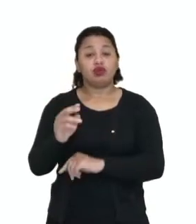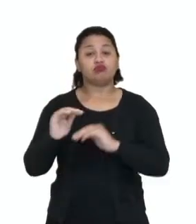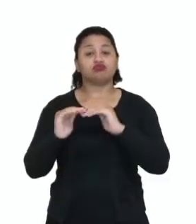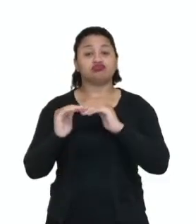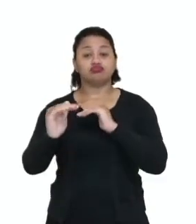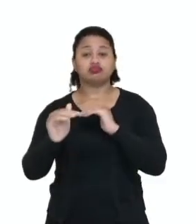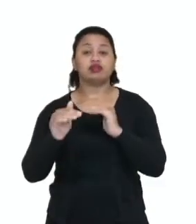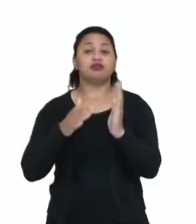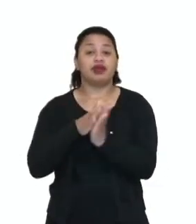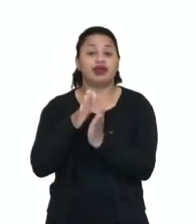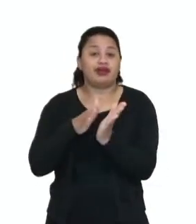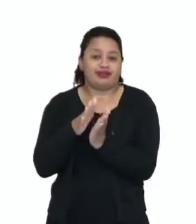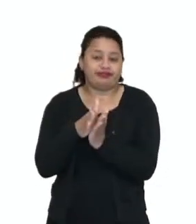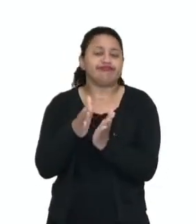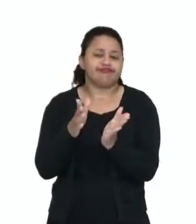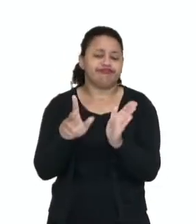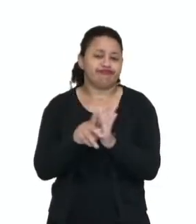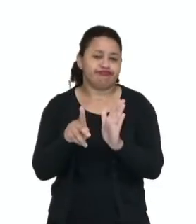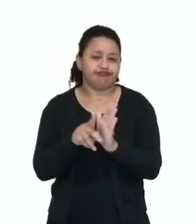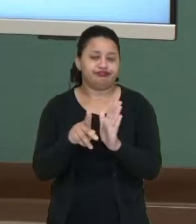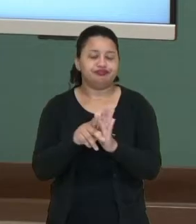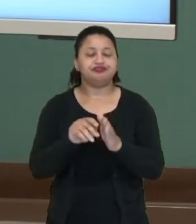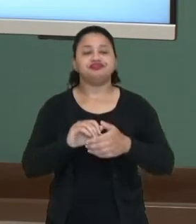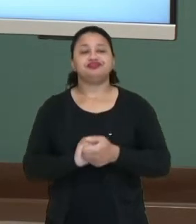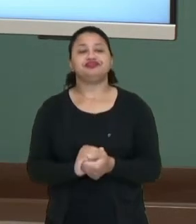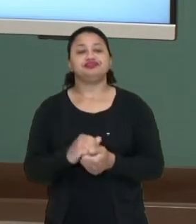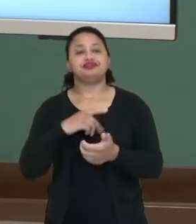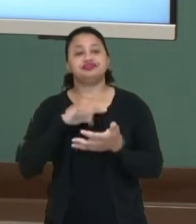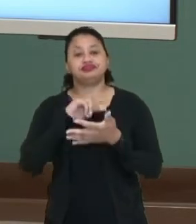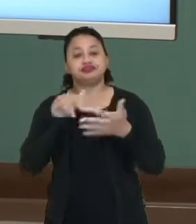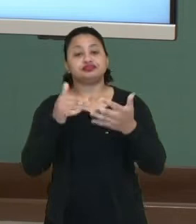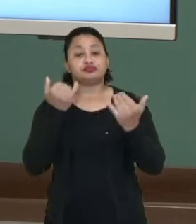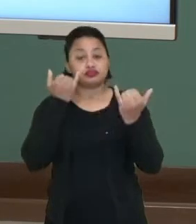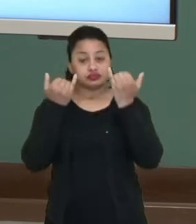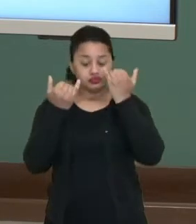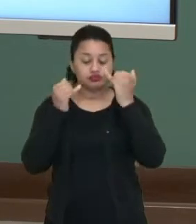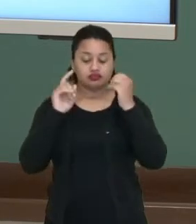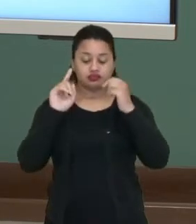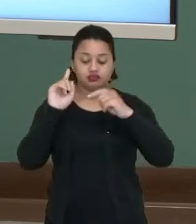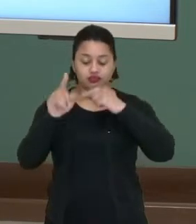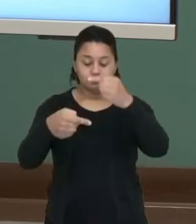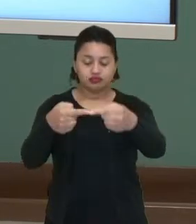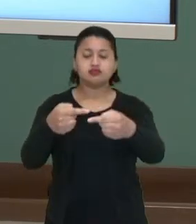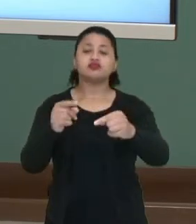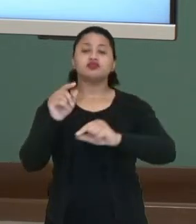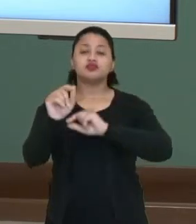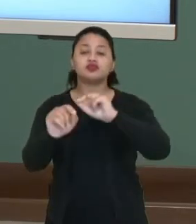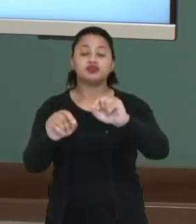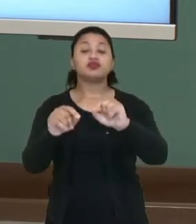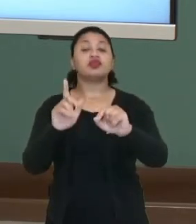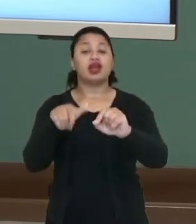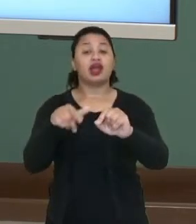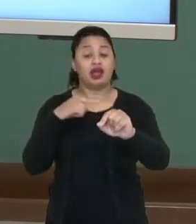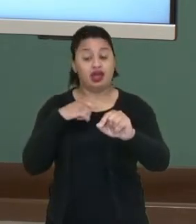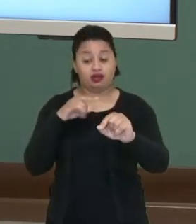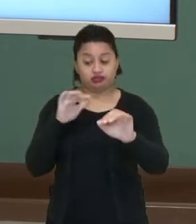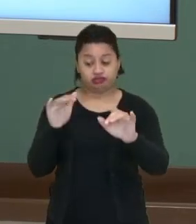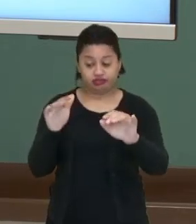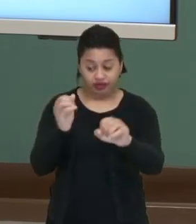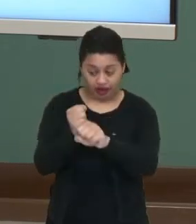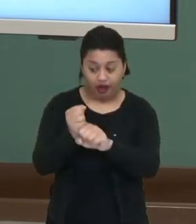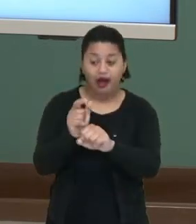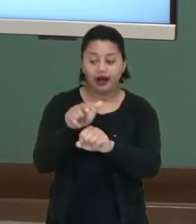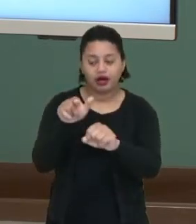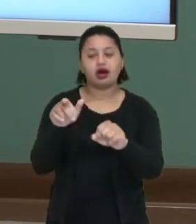do serviço. Então, são várias informações que lá no final compõem o valor que está sendo